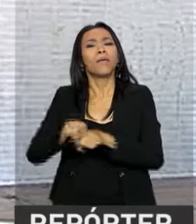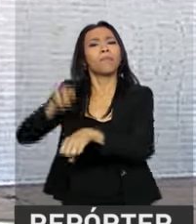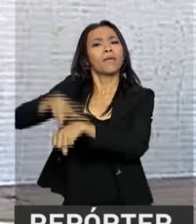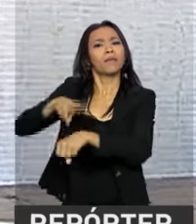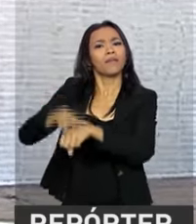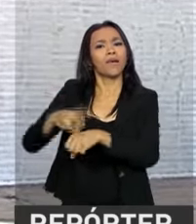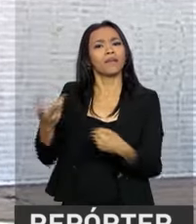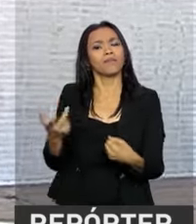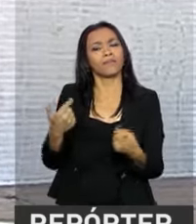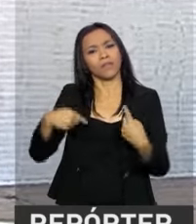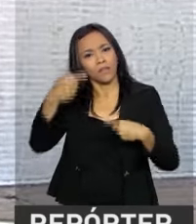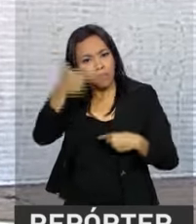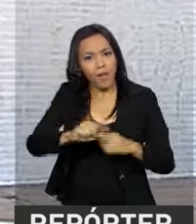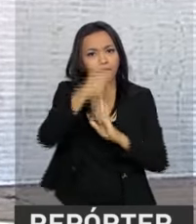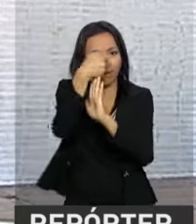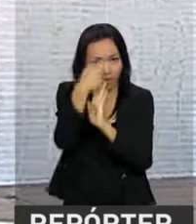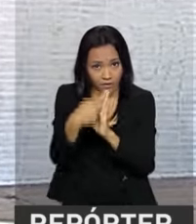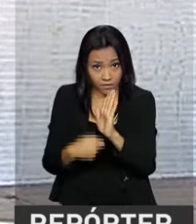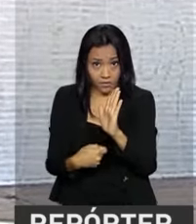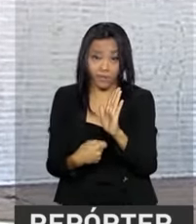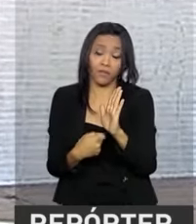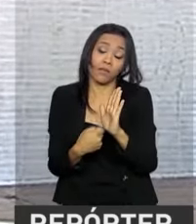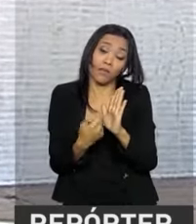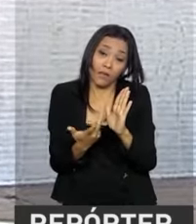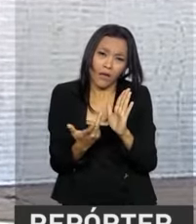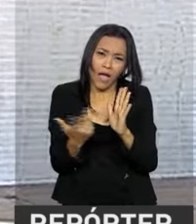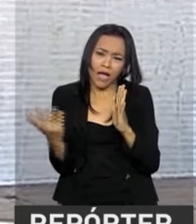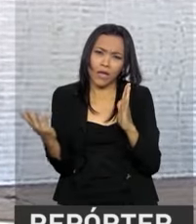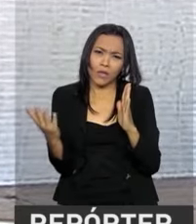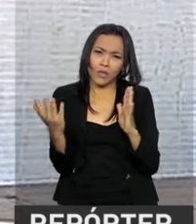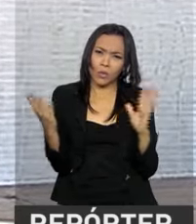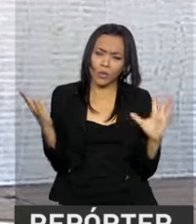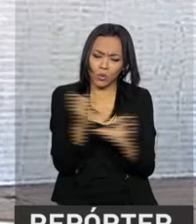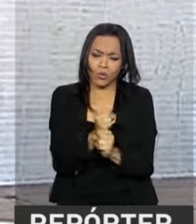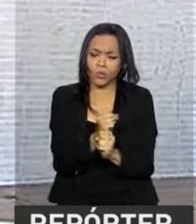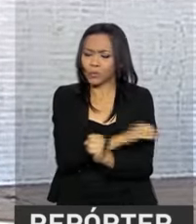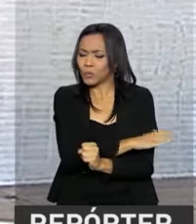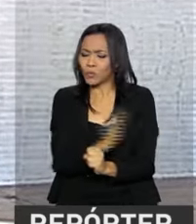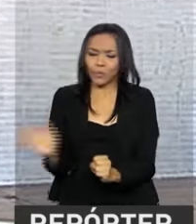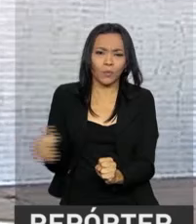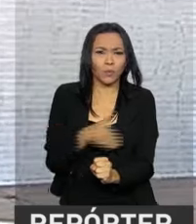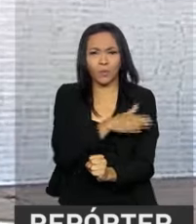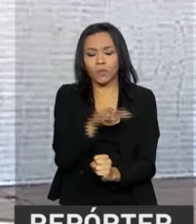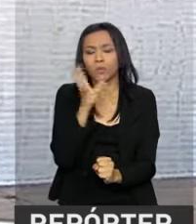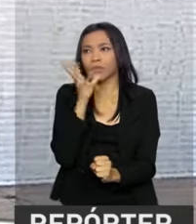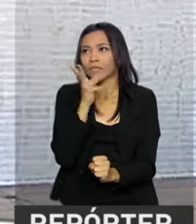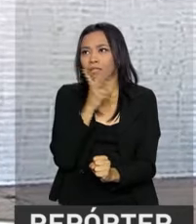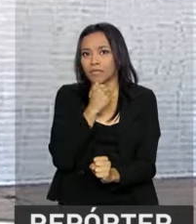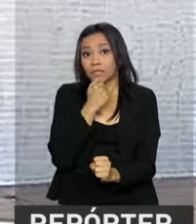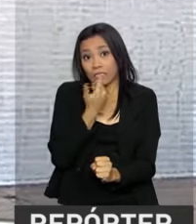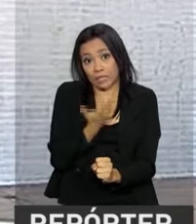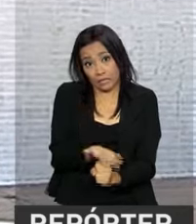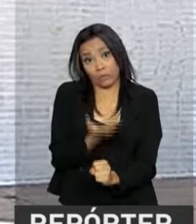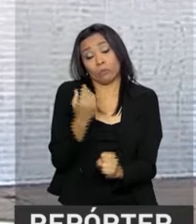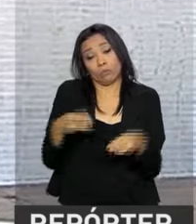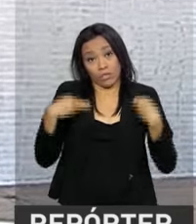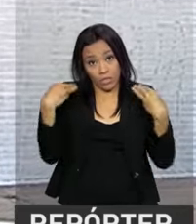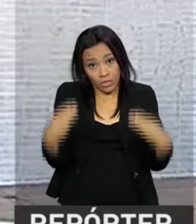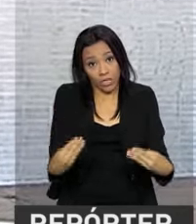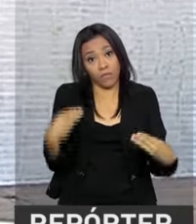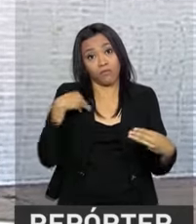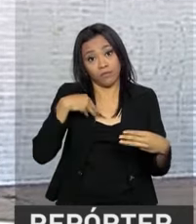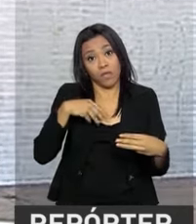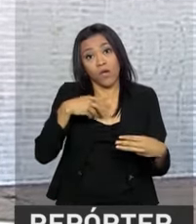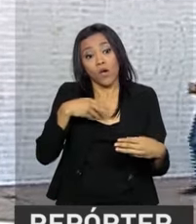matemática, além da redação. Como a duração total do teste, ela é muito longa, o Ministério recomenda que o